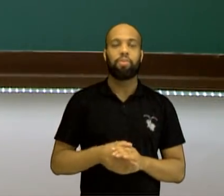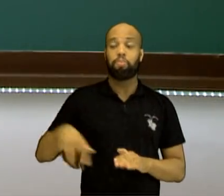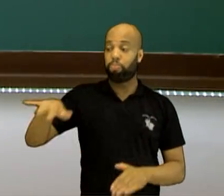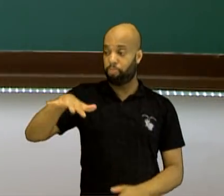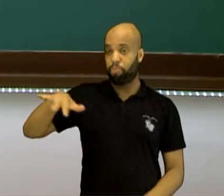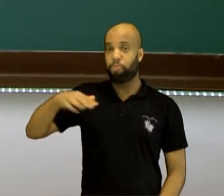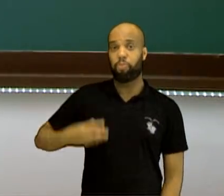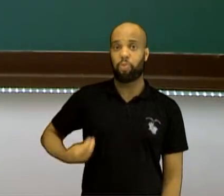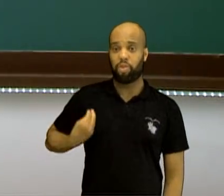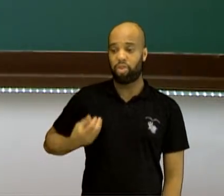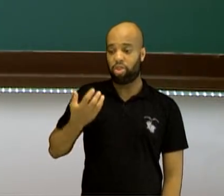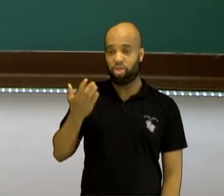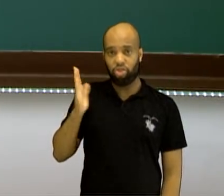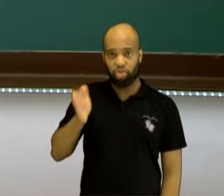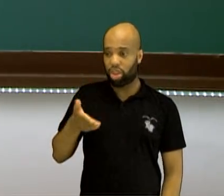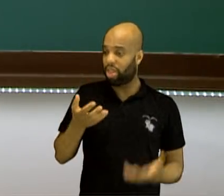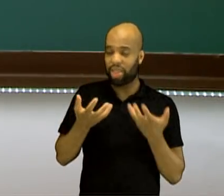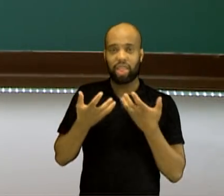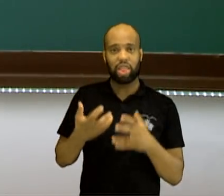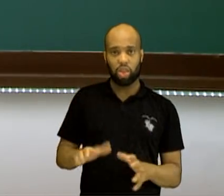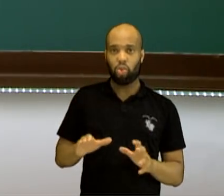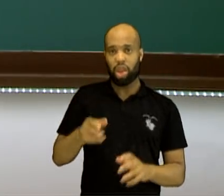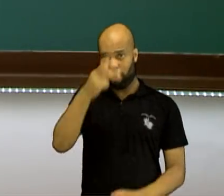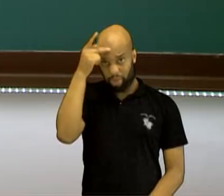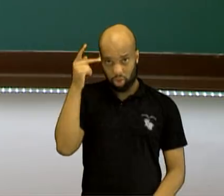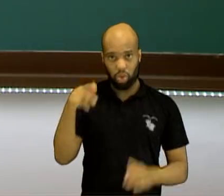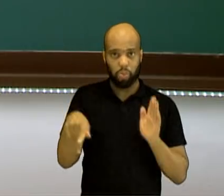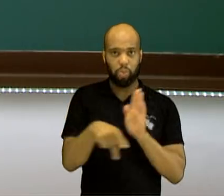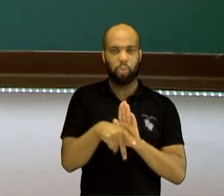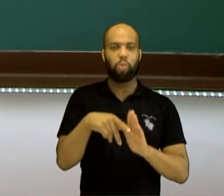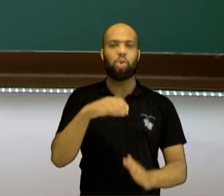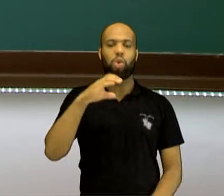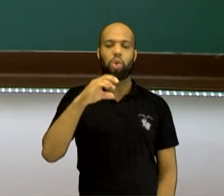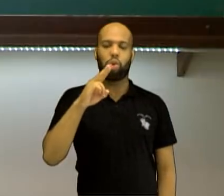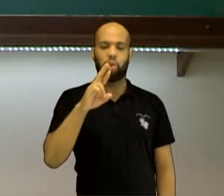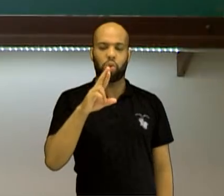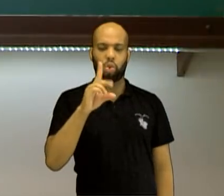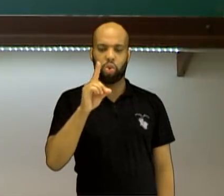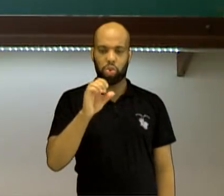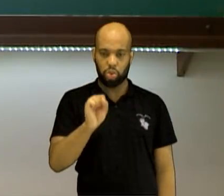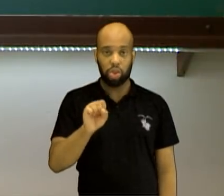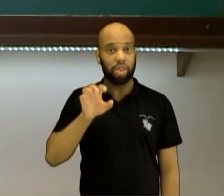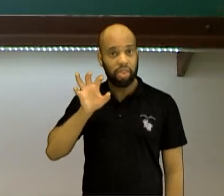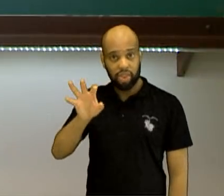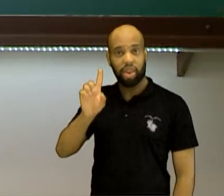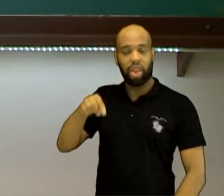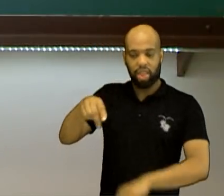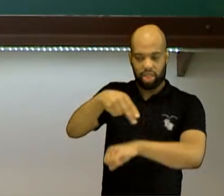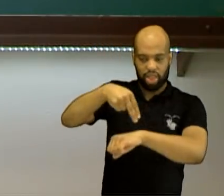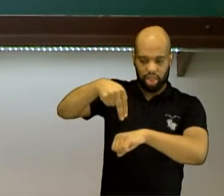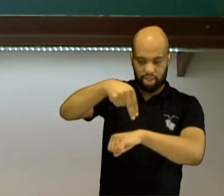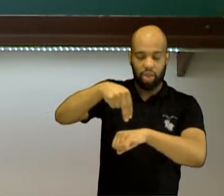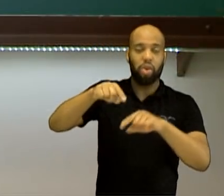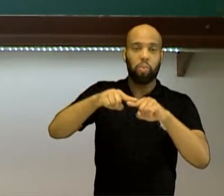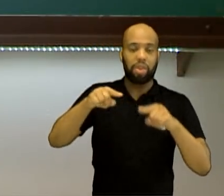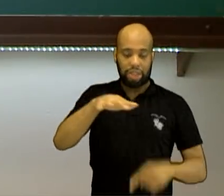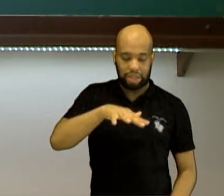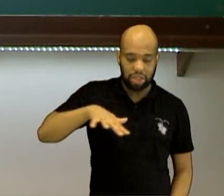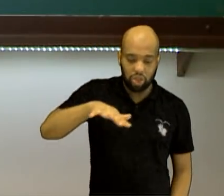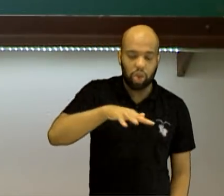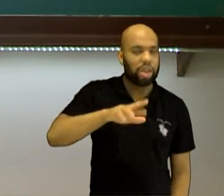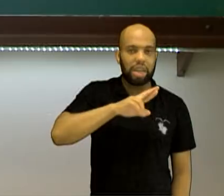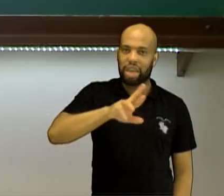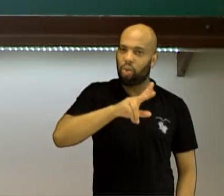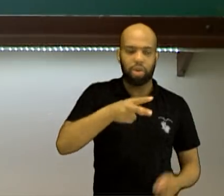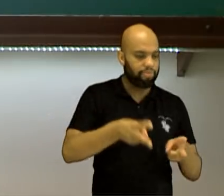desses países que não querem a presença ali dos curdos, né? Então eles têm uma nação, eles têm um território que não é estabelecido, ainda não